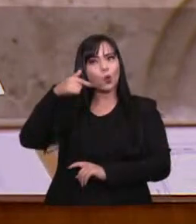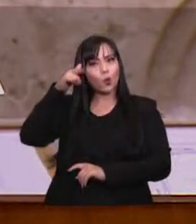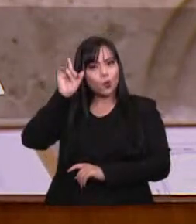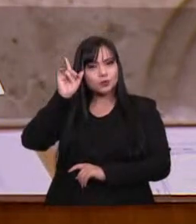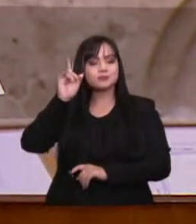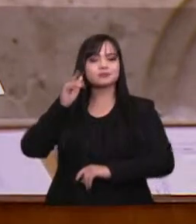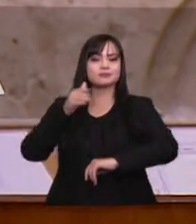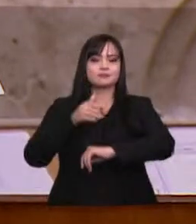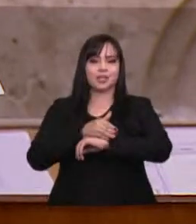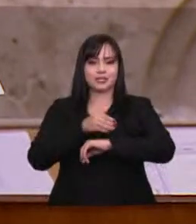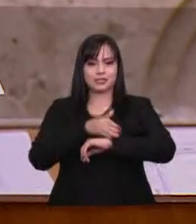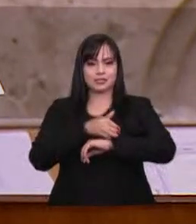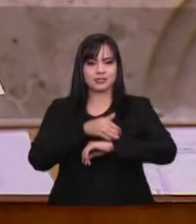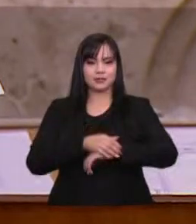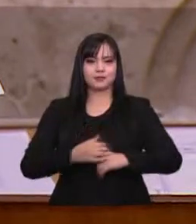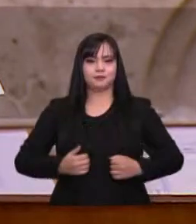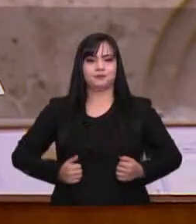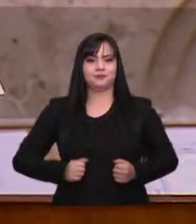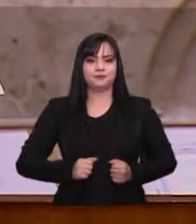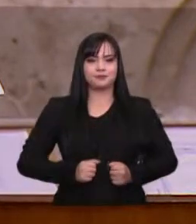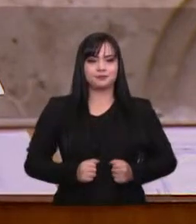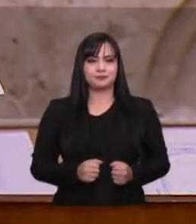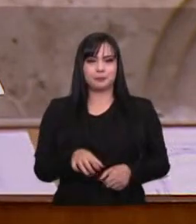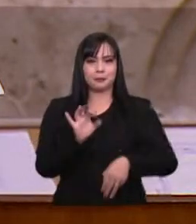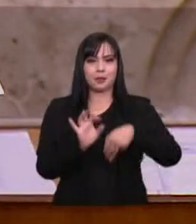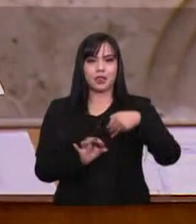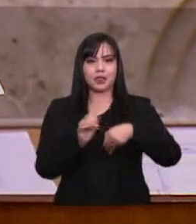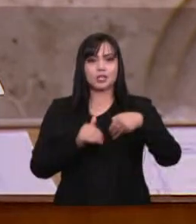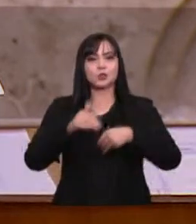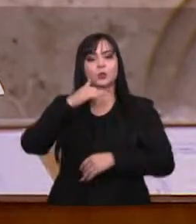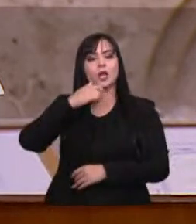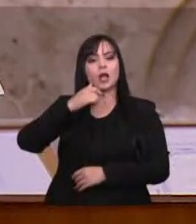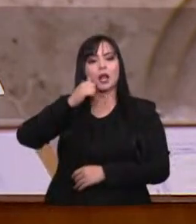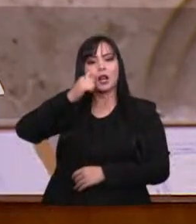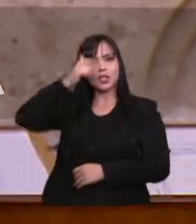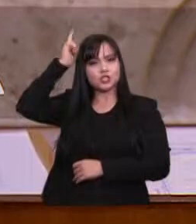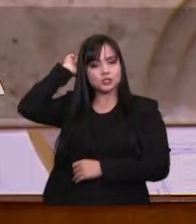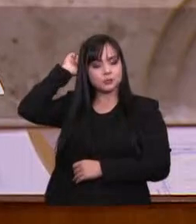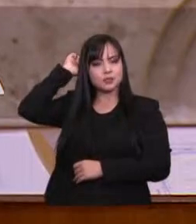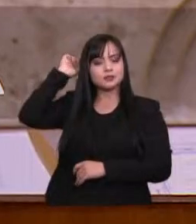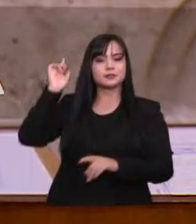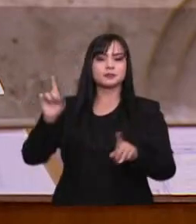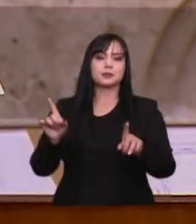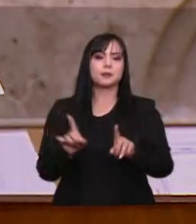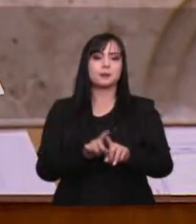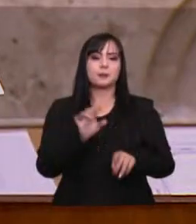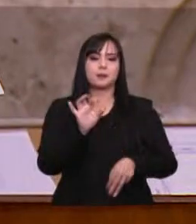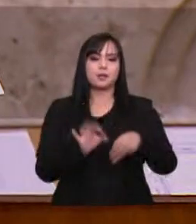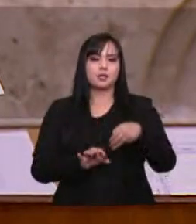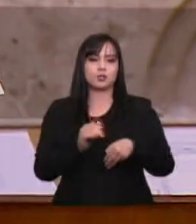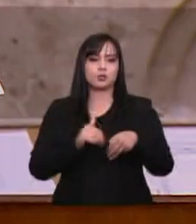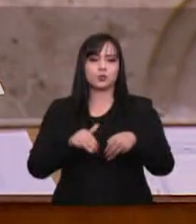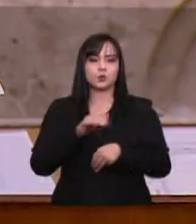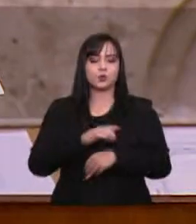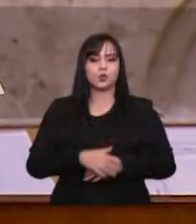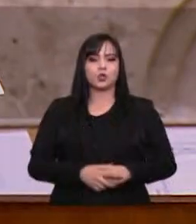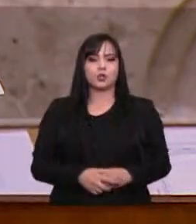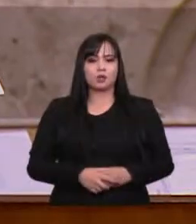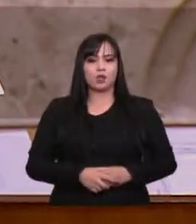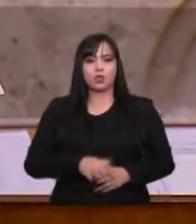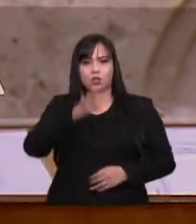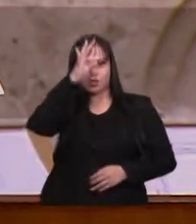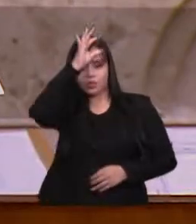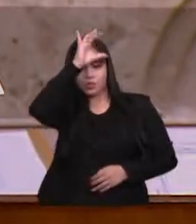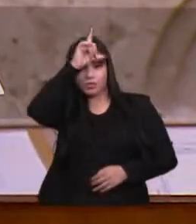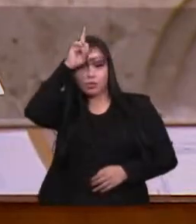com a presença do Ministro Alexandre de Moraes e com o ministro do Ministro Dias topo